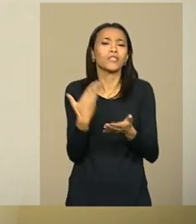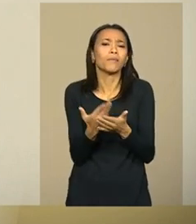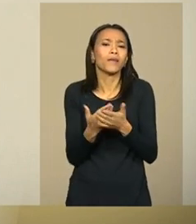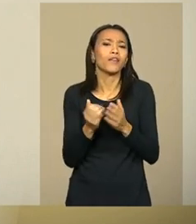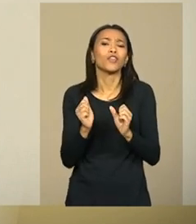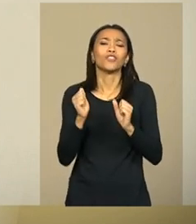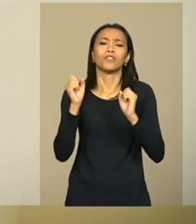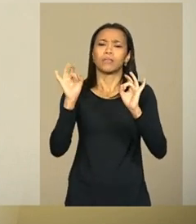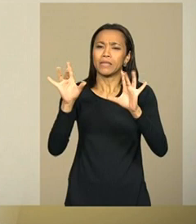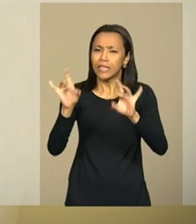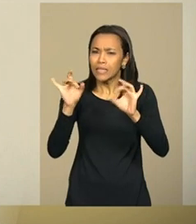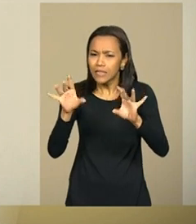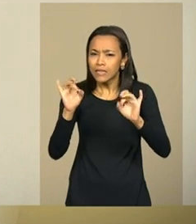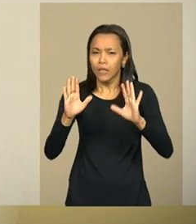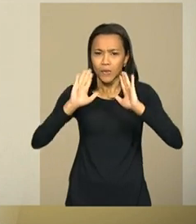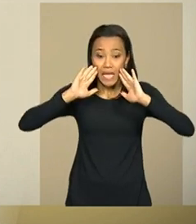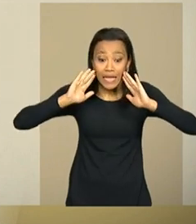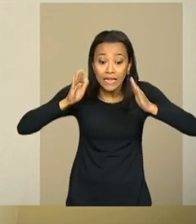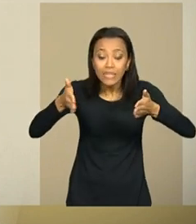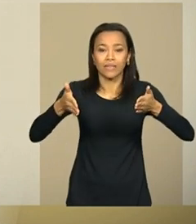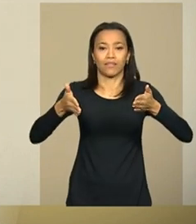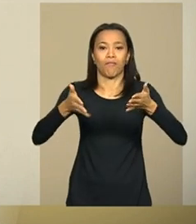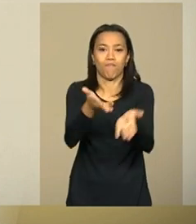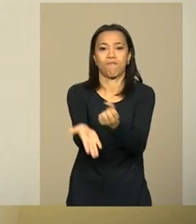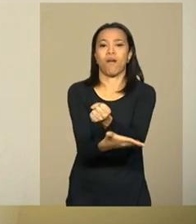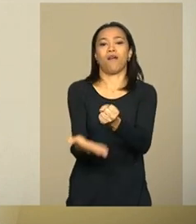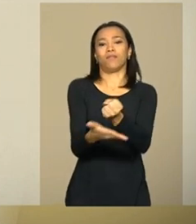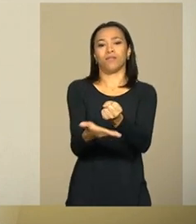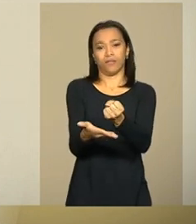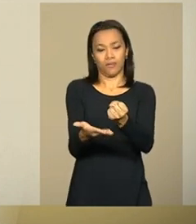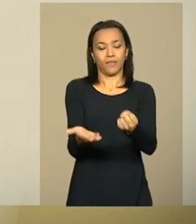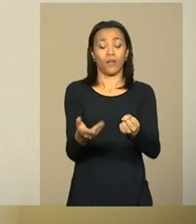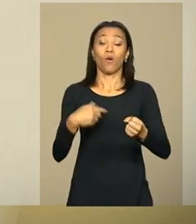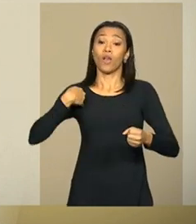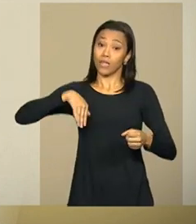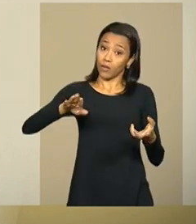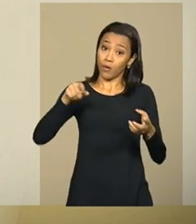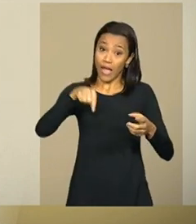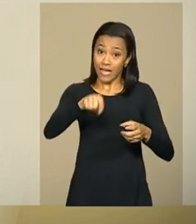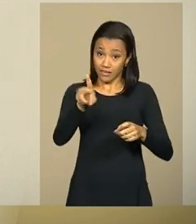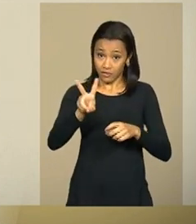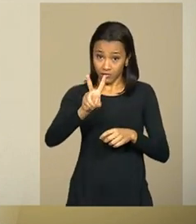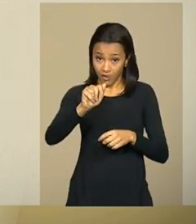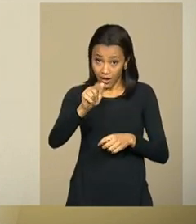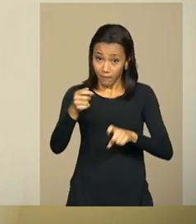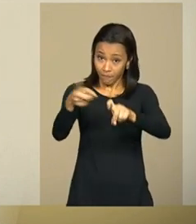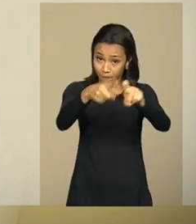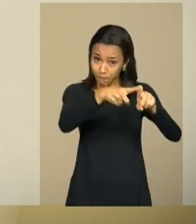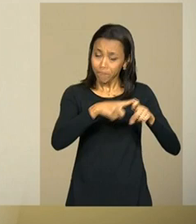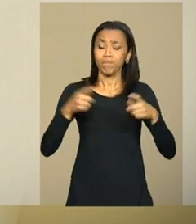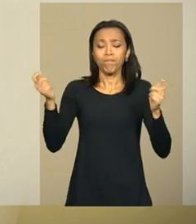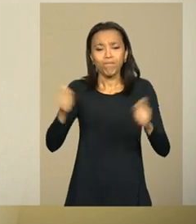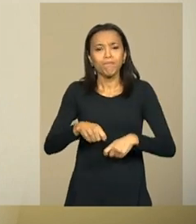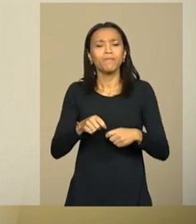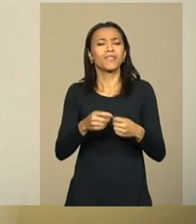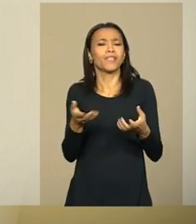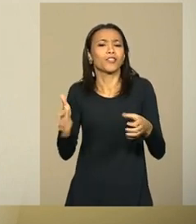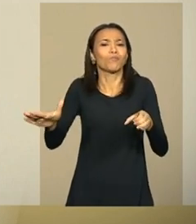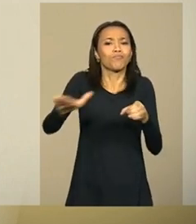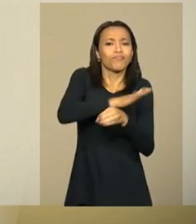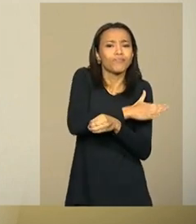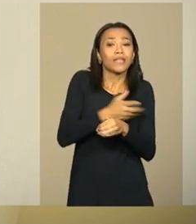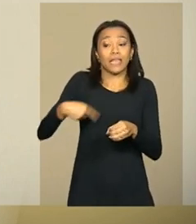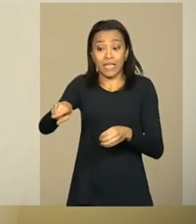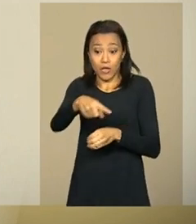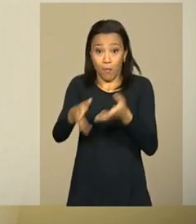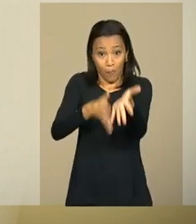em atenção básica agora Luciano nosso objetivo é que todas essas vagas para médicos sejam preenchidas e a população possa